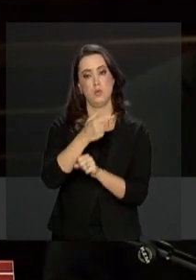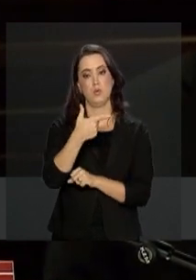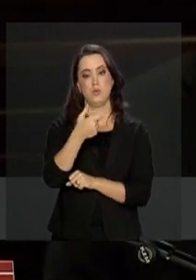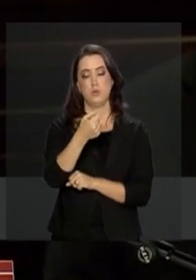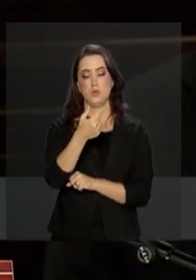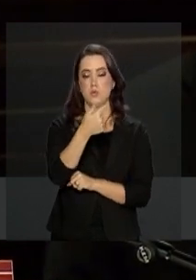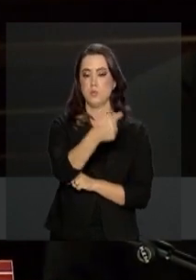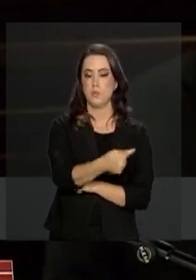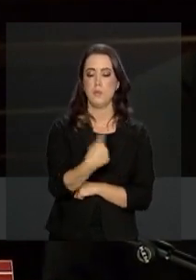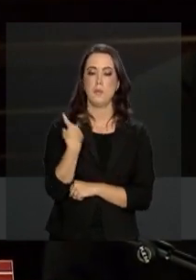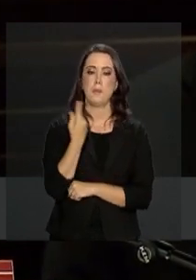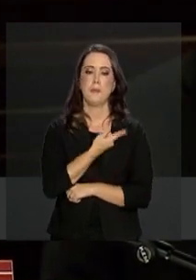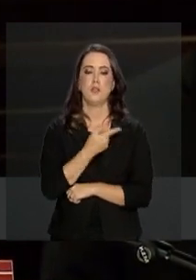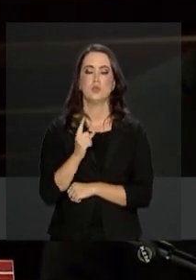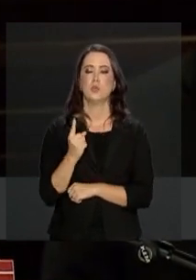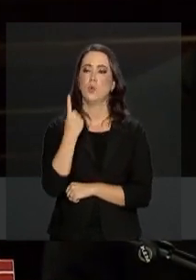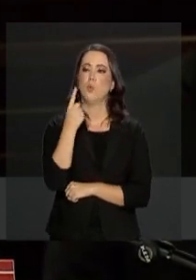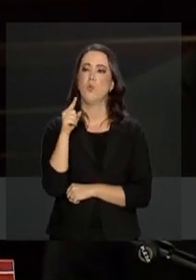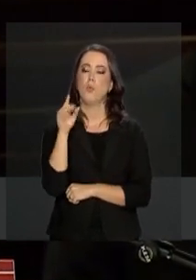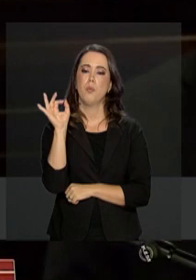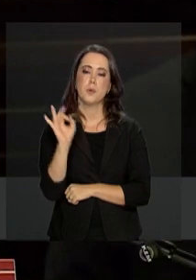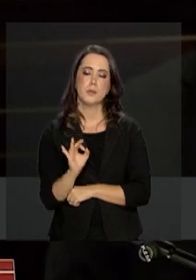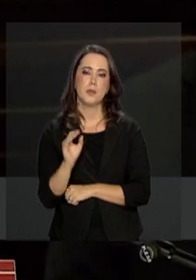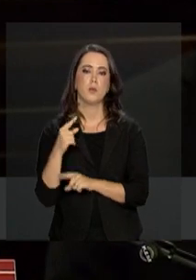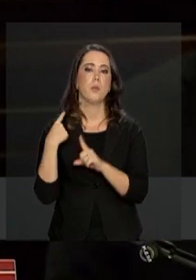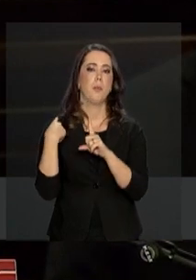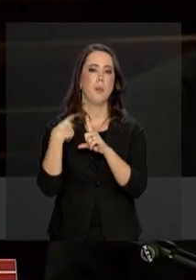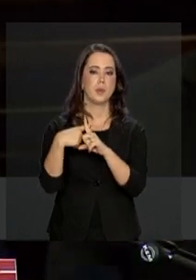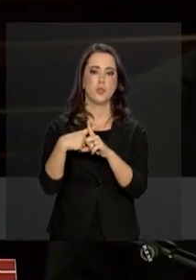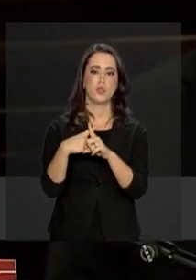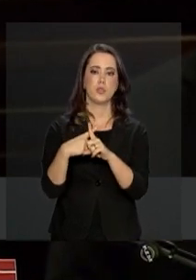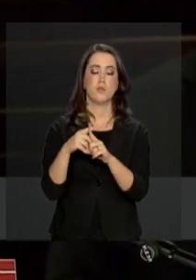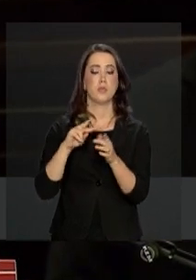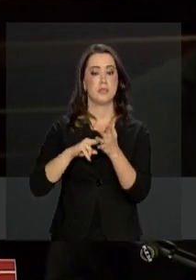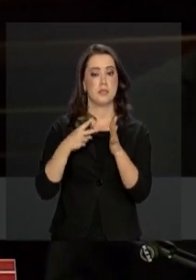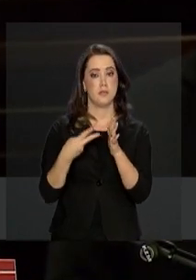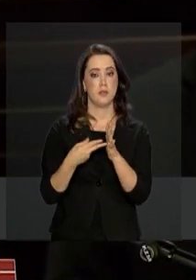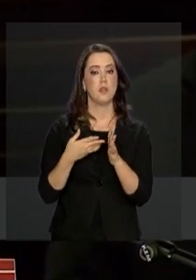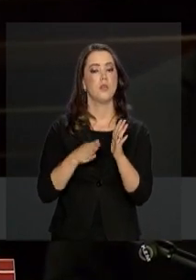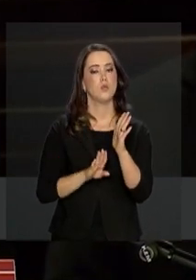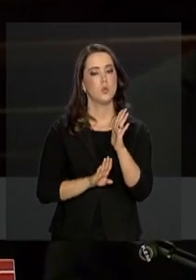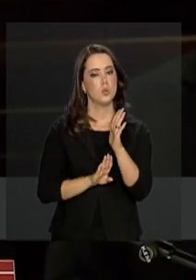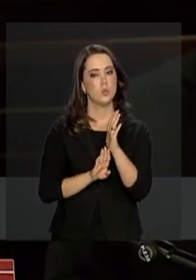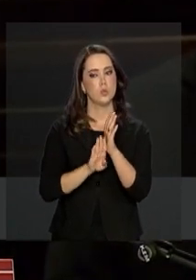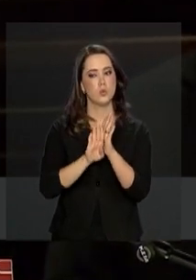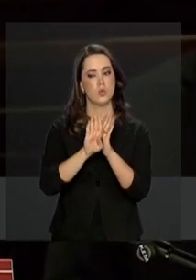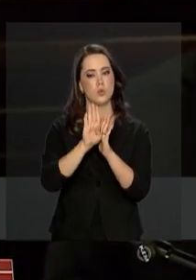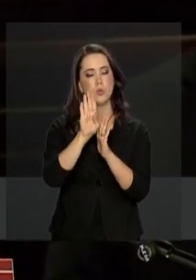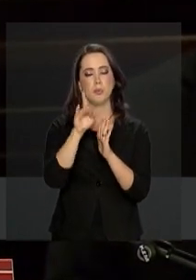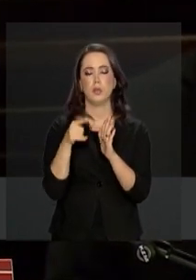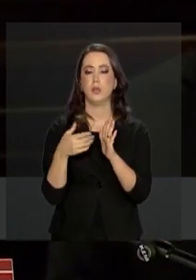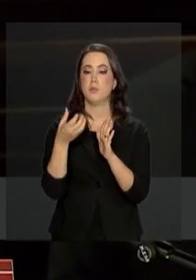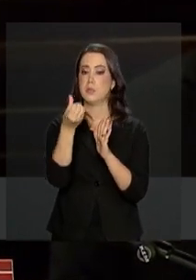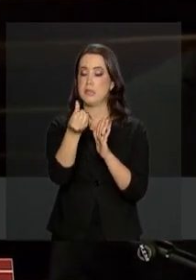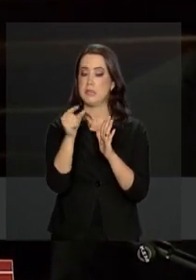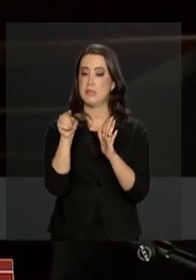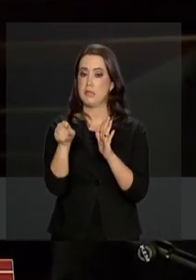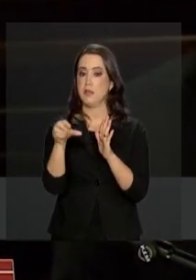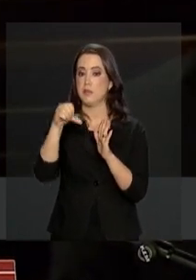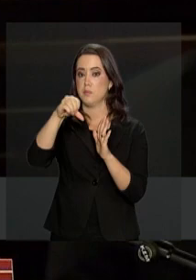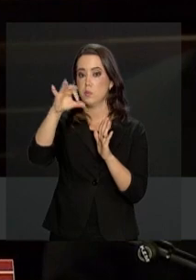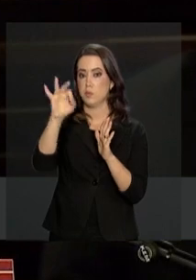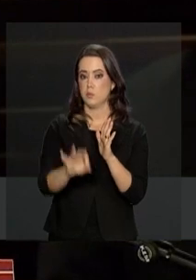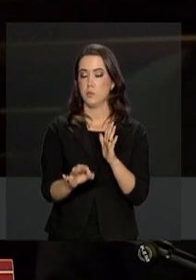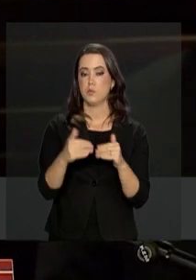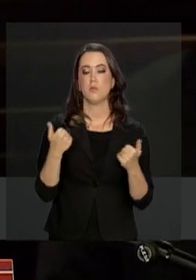chegamos ao final nós saímos com um por cento positivo ou seja em um ano e meio que caminhamos do produto interno bruto em 6.9